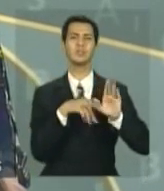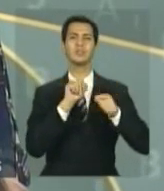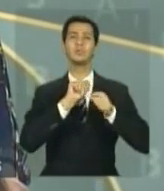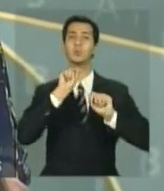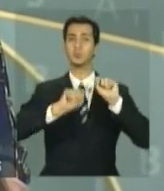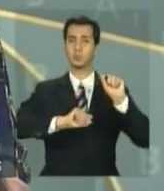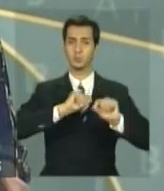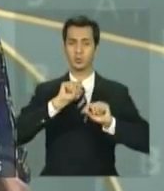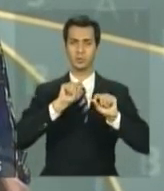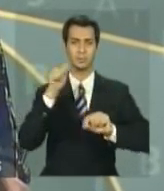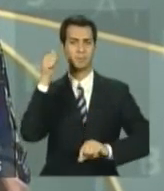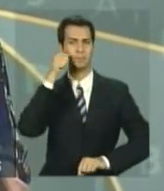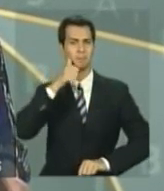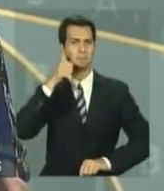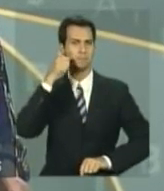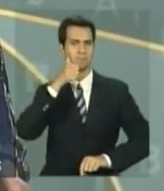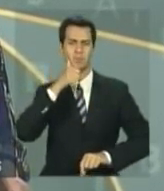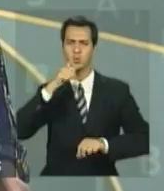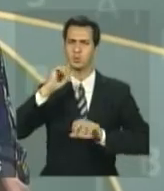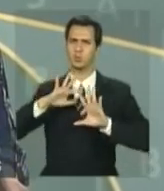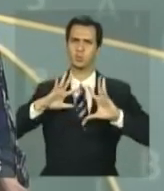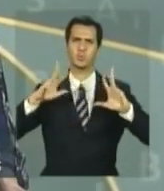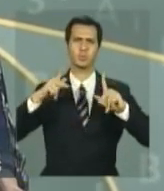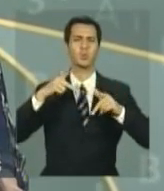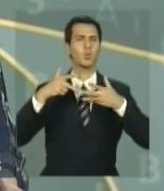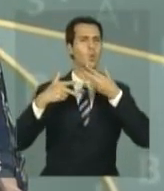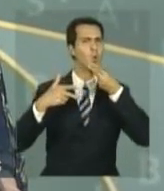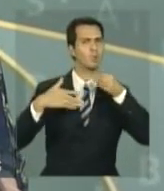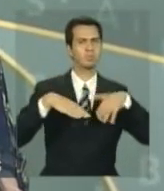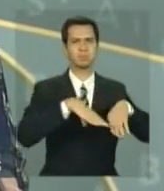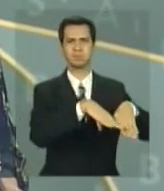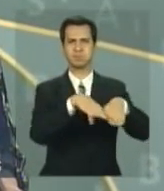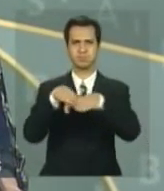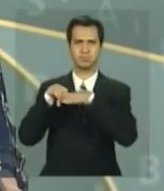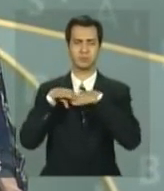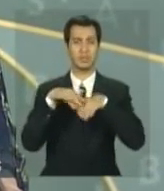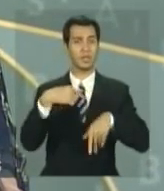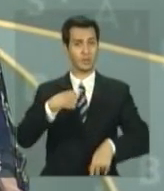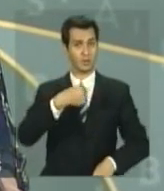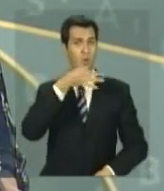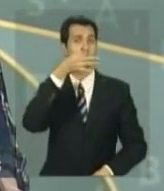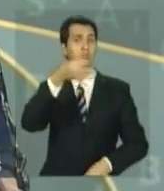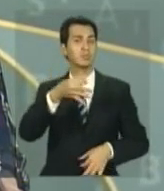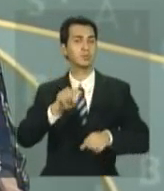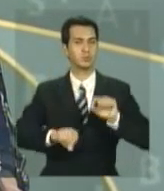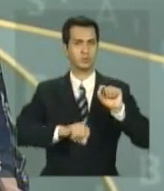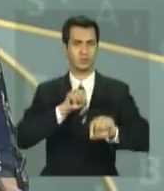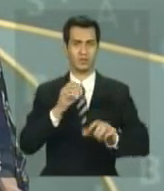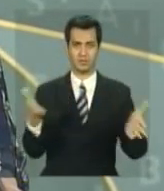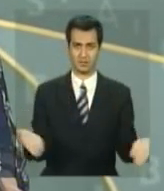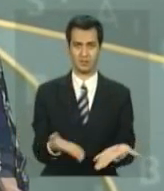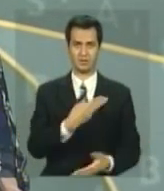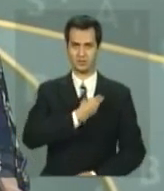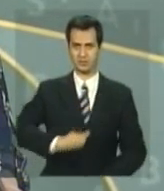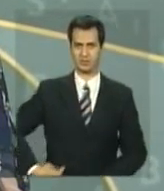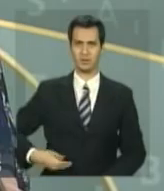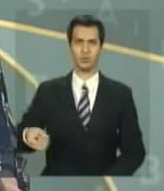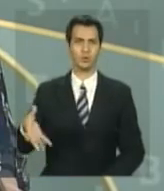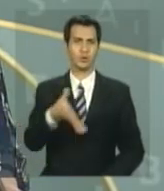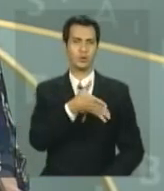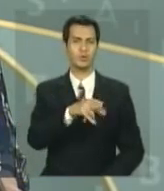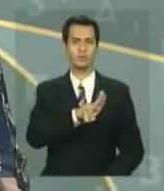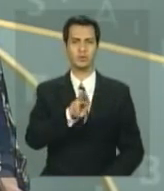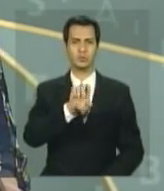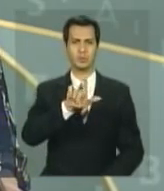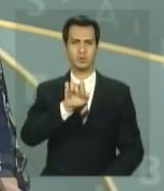em condições de igualdade e eu acredito que com a Eleonora nós teremos um impulso